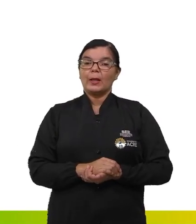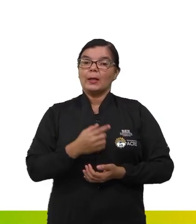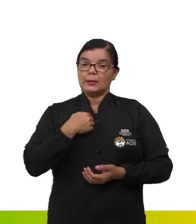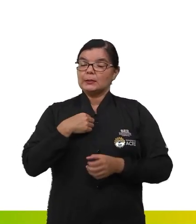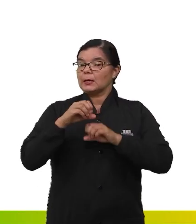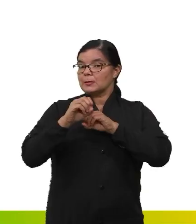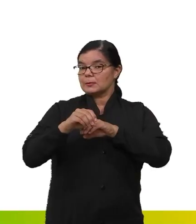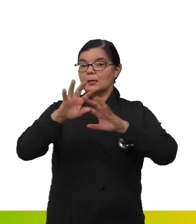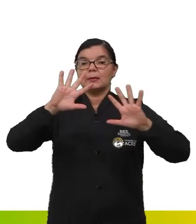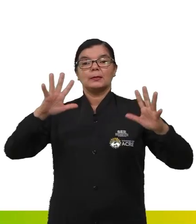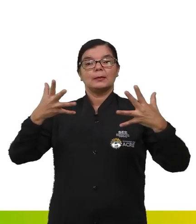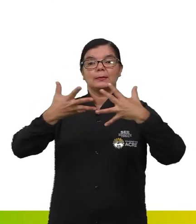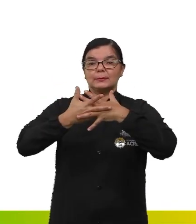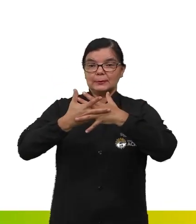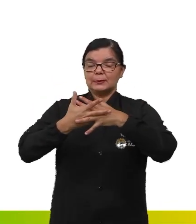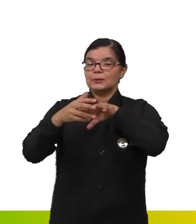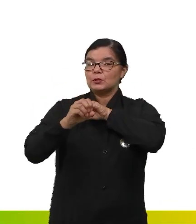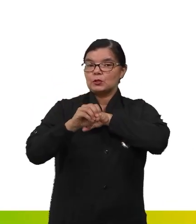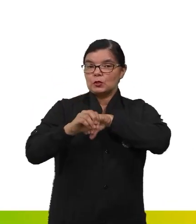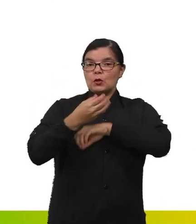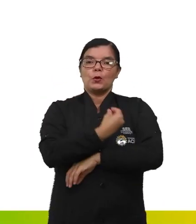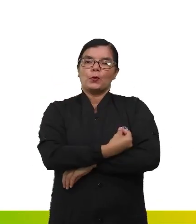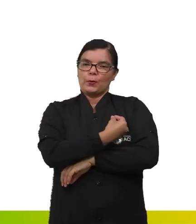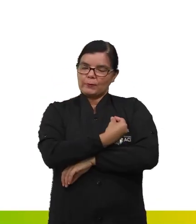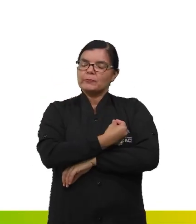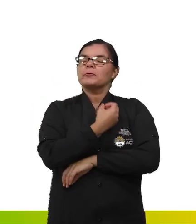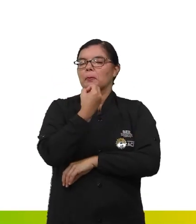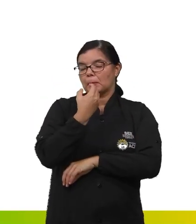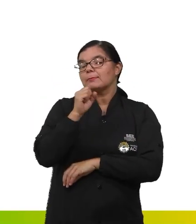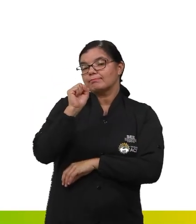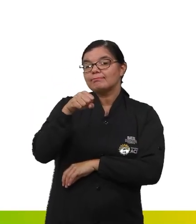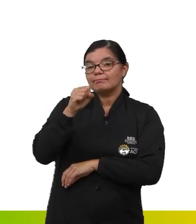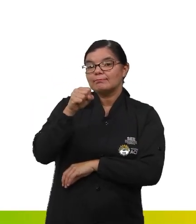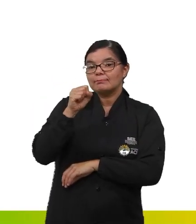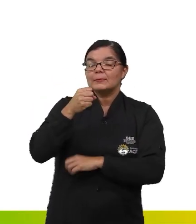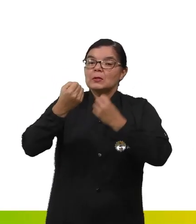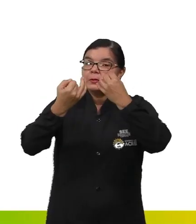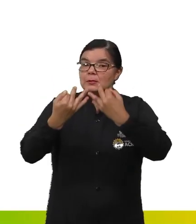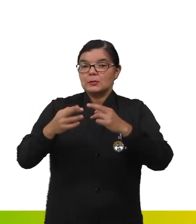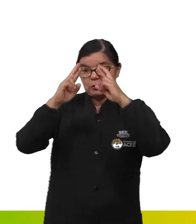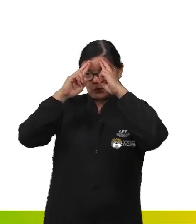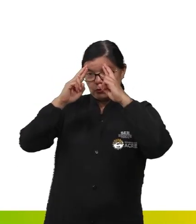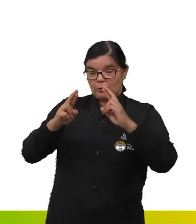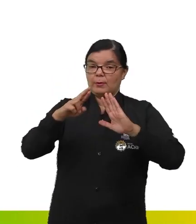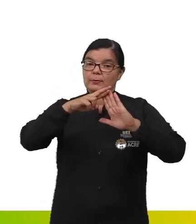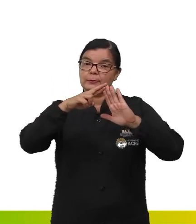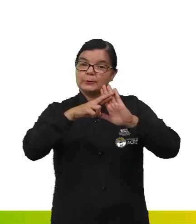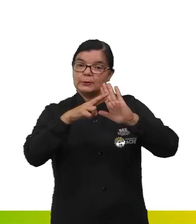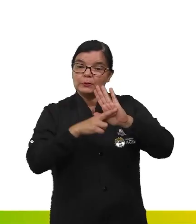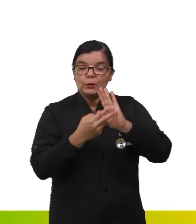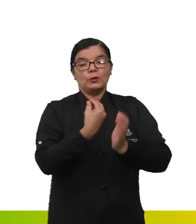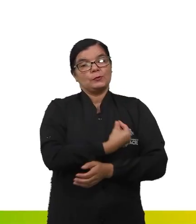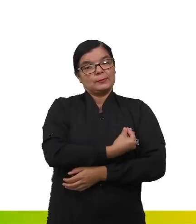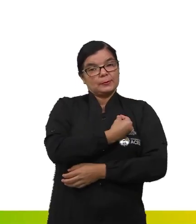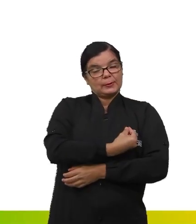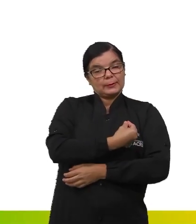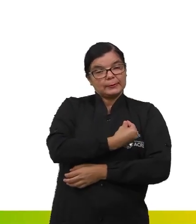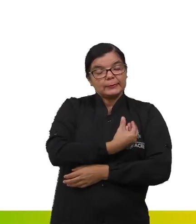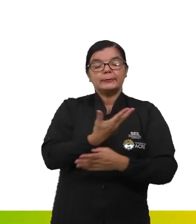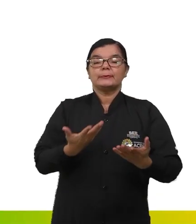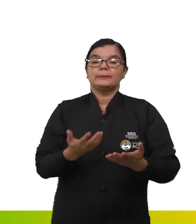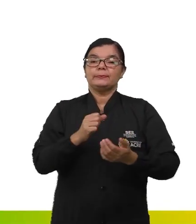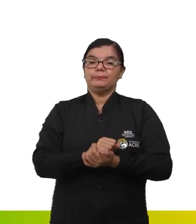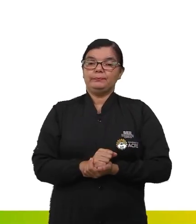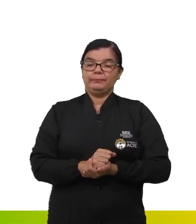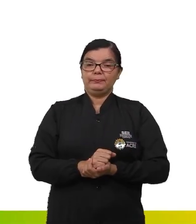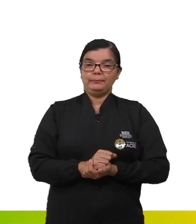lições que a cidadania ensina. Conviver bem? Sim, porque a gente está abordando aqui respeitos de regras, de convivência,